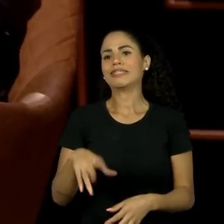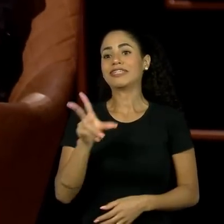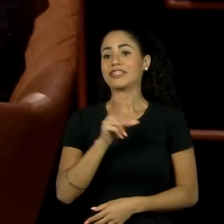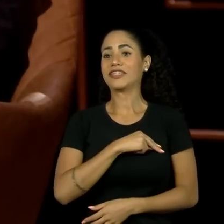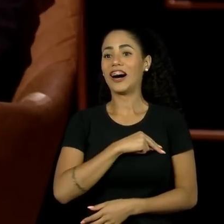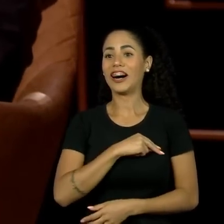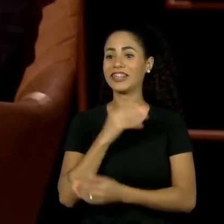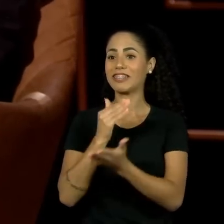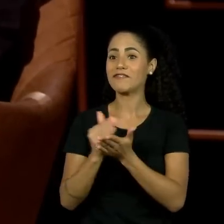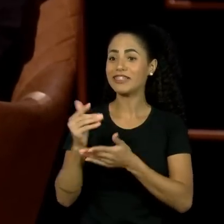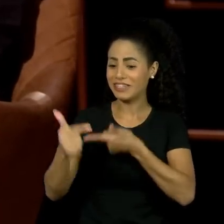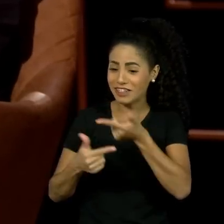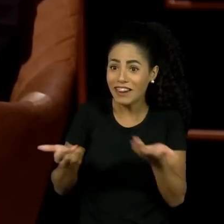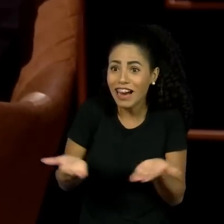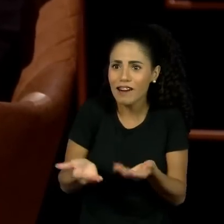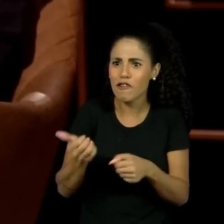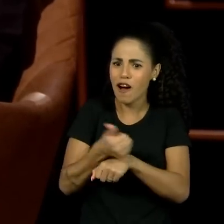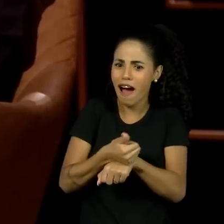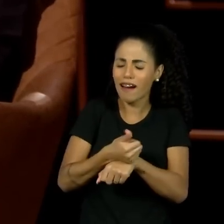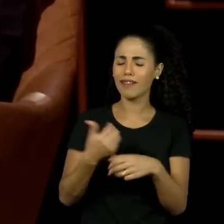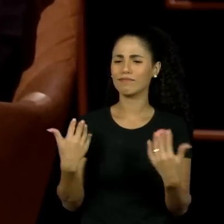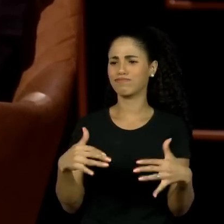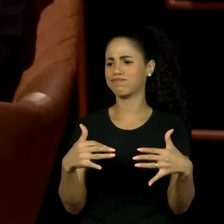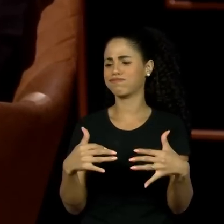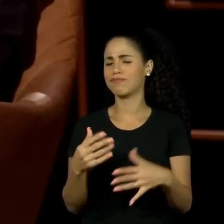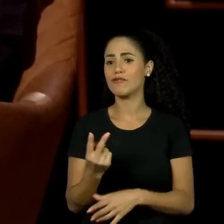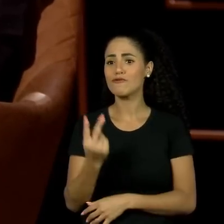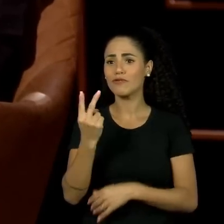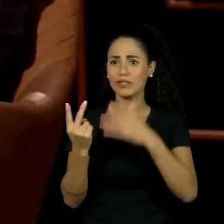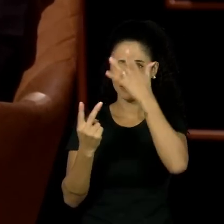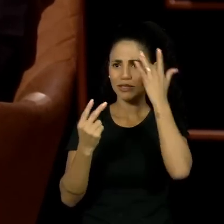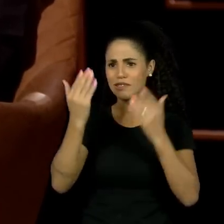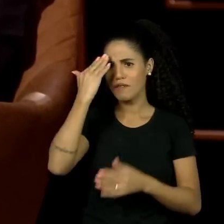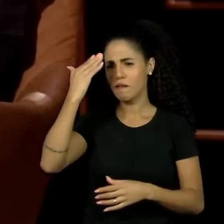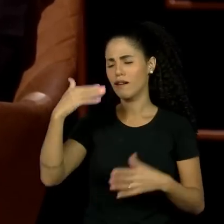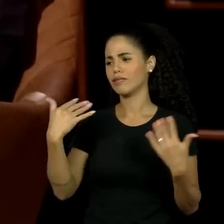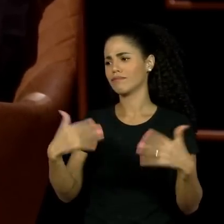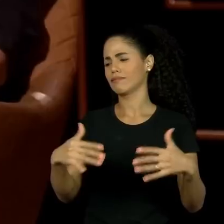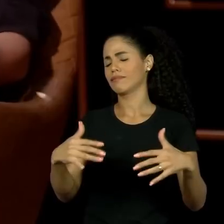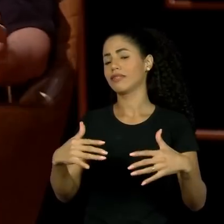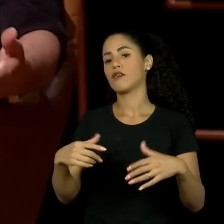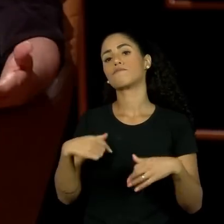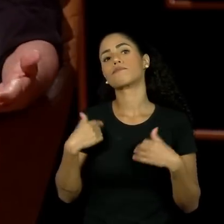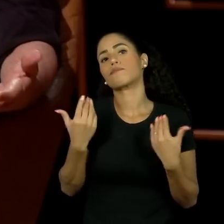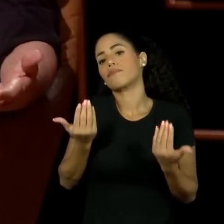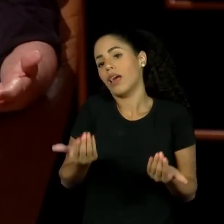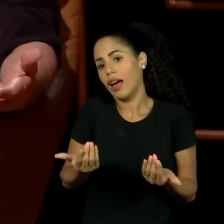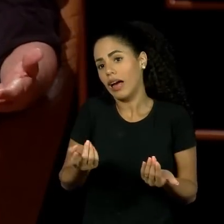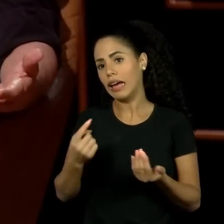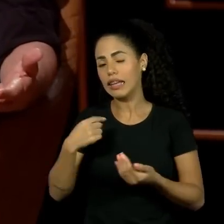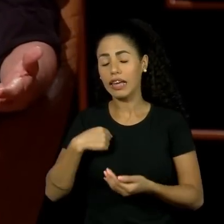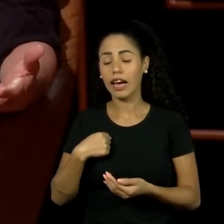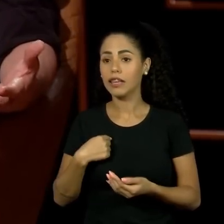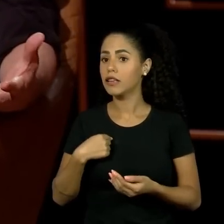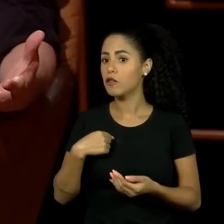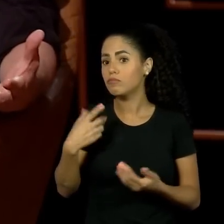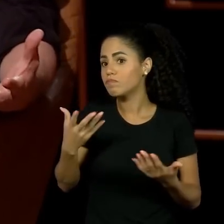começo da minha carreira, né? E fiz uma... Bom, eu ficava